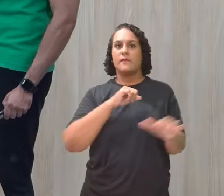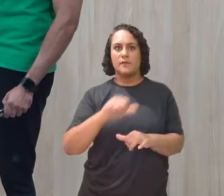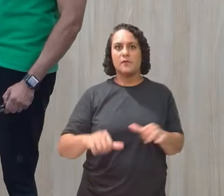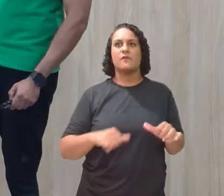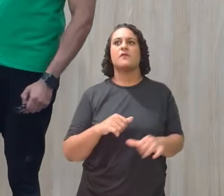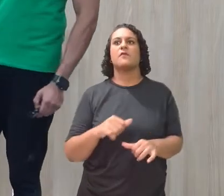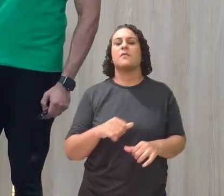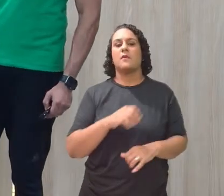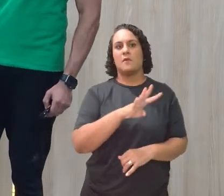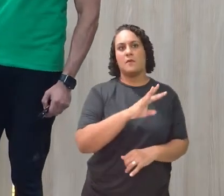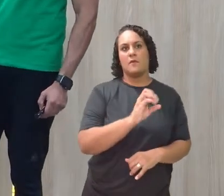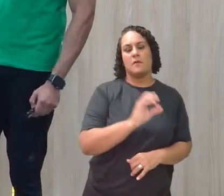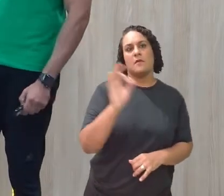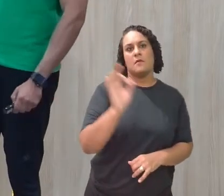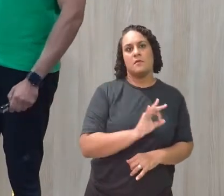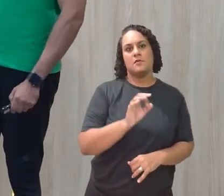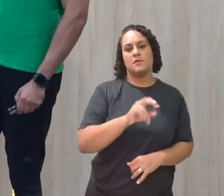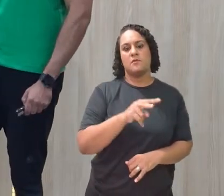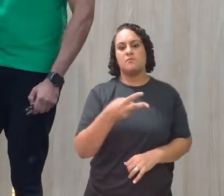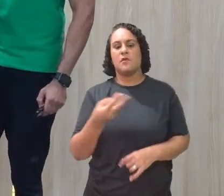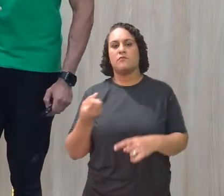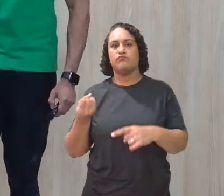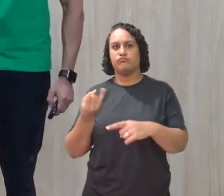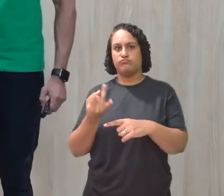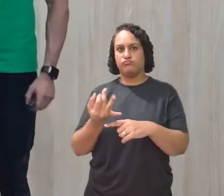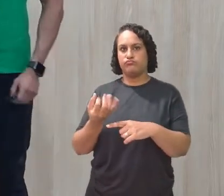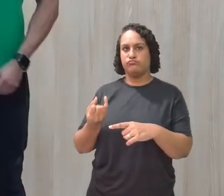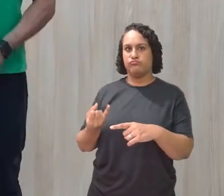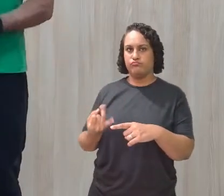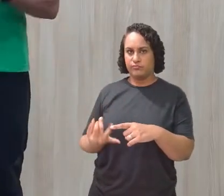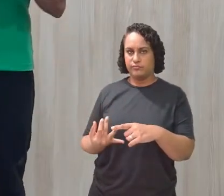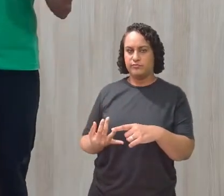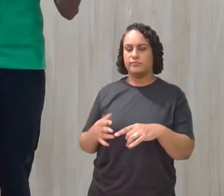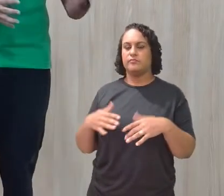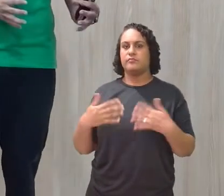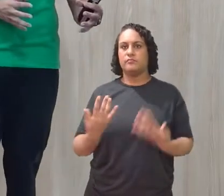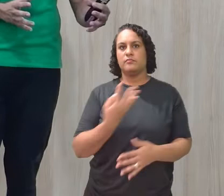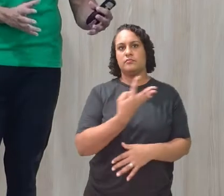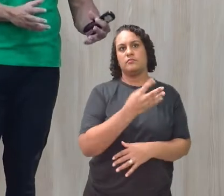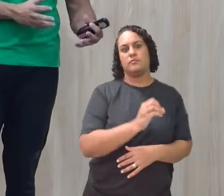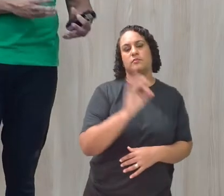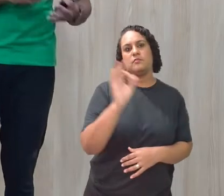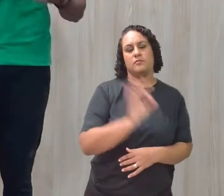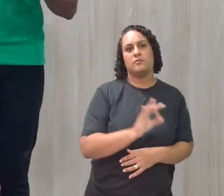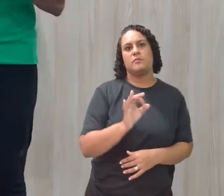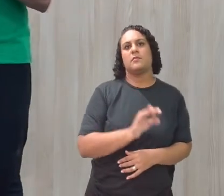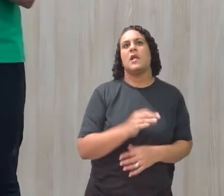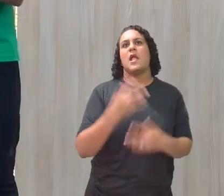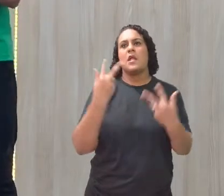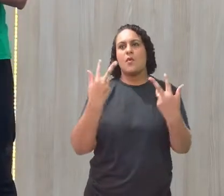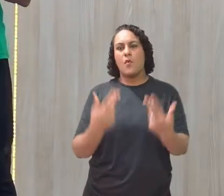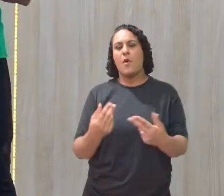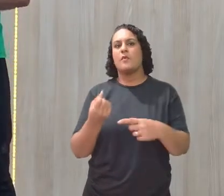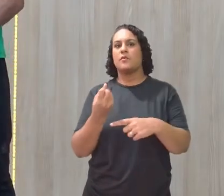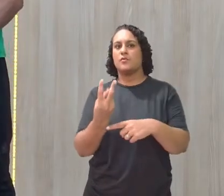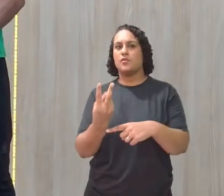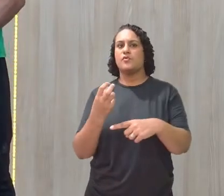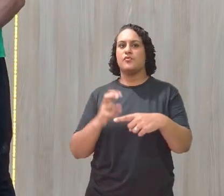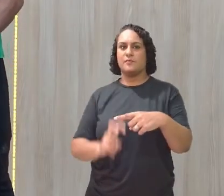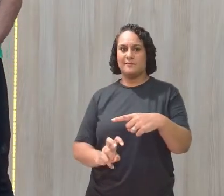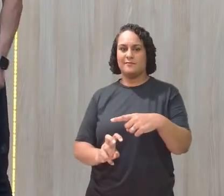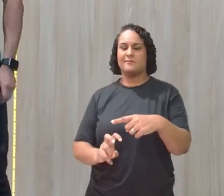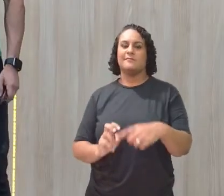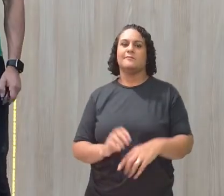aí 40% em uma fração irredutível. Então 40% é a mesma coisa que